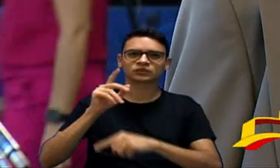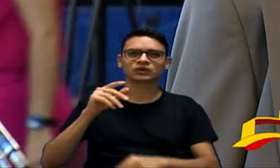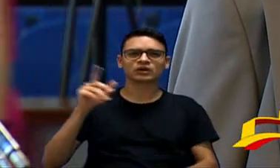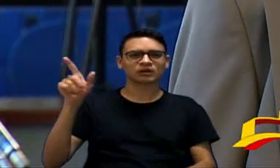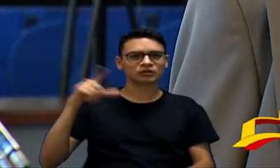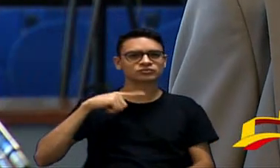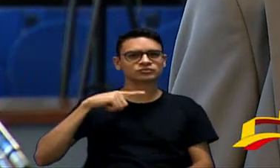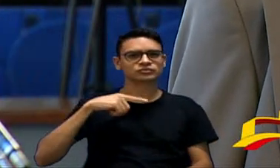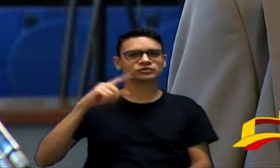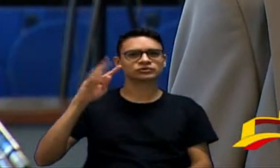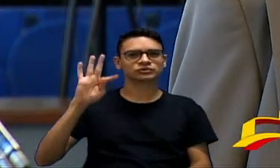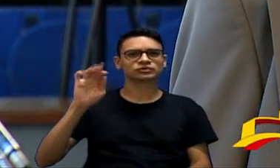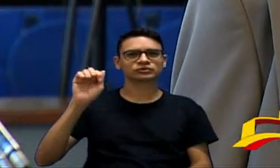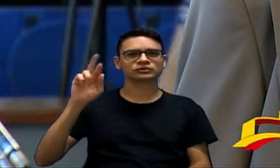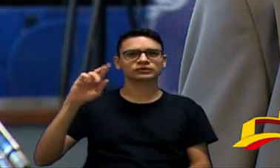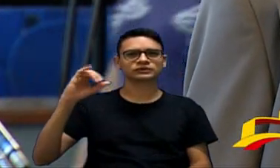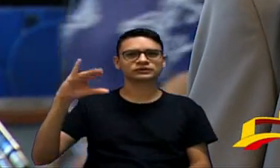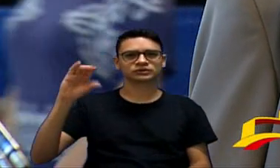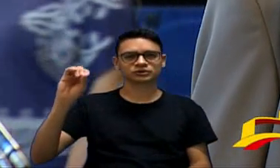Tarcisão